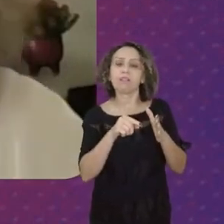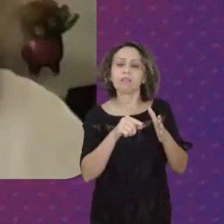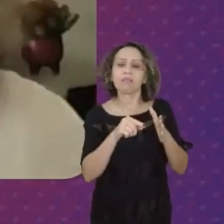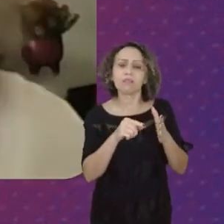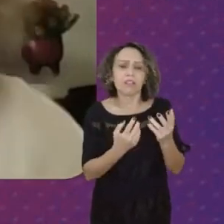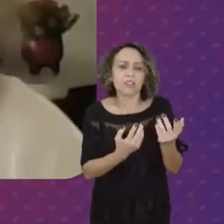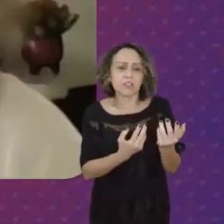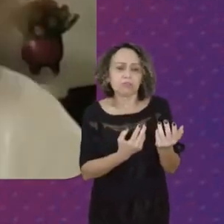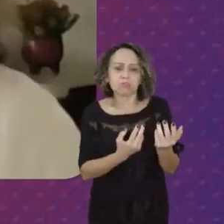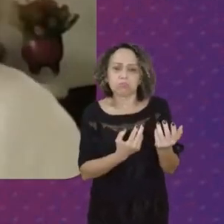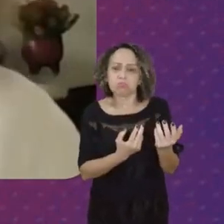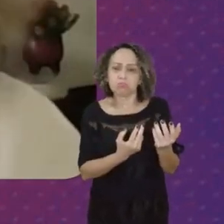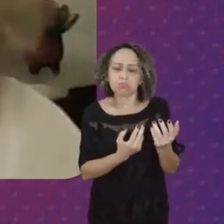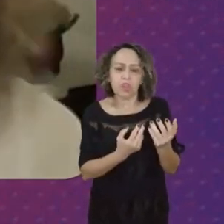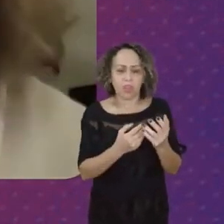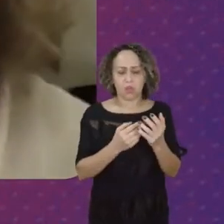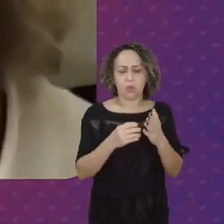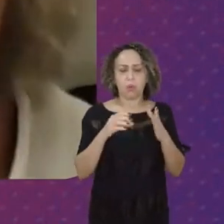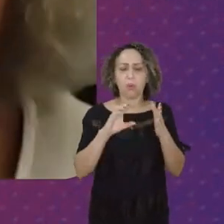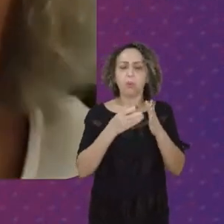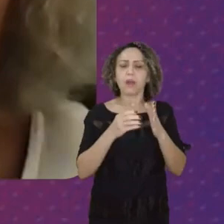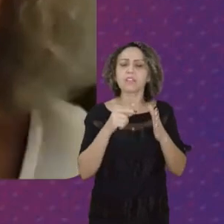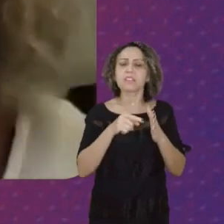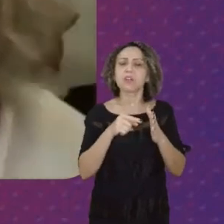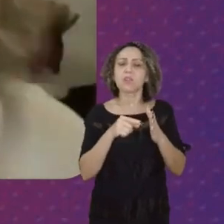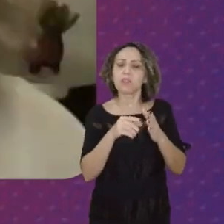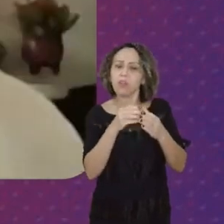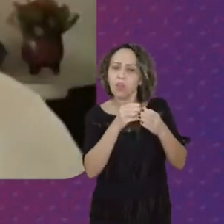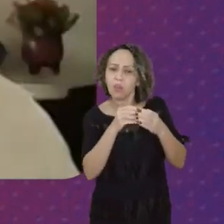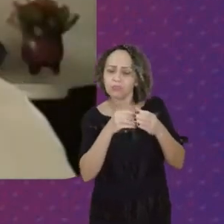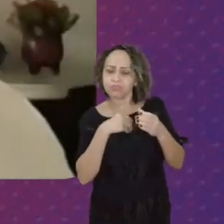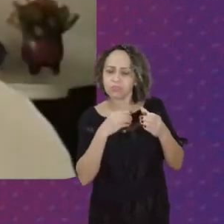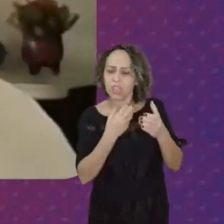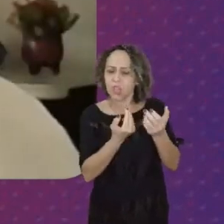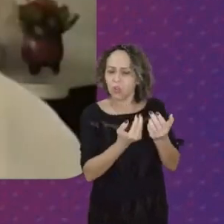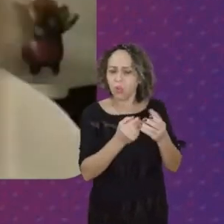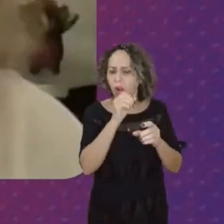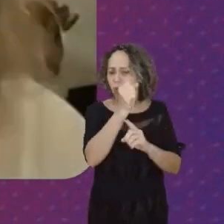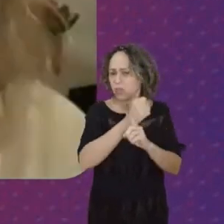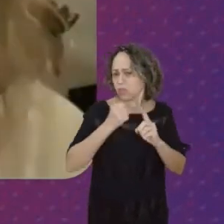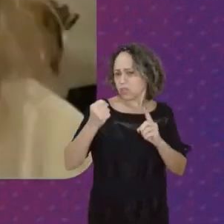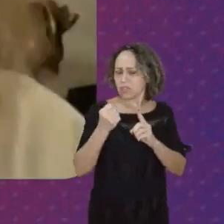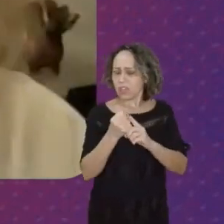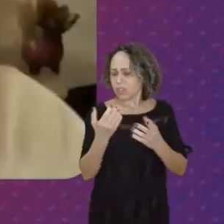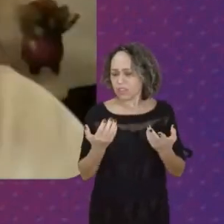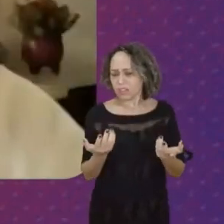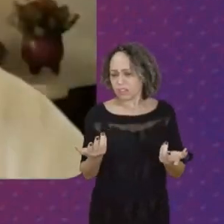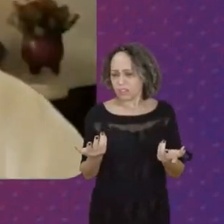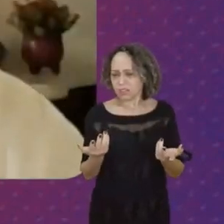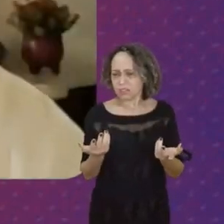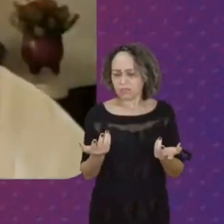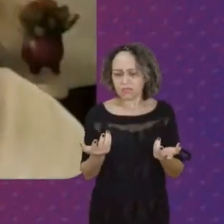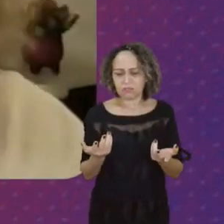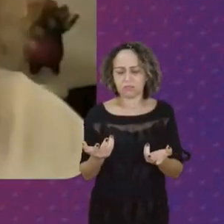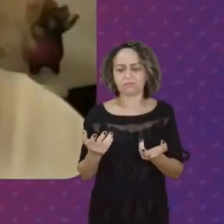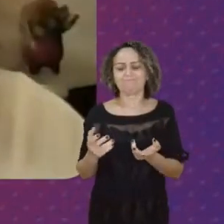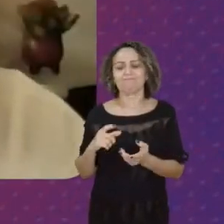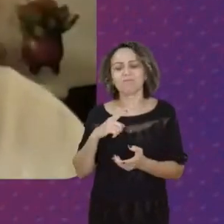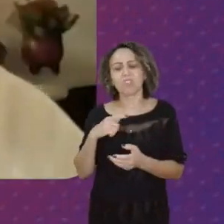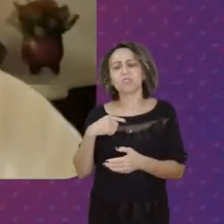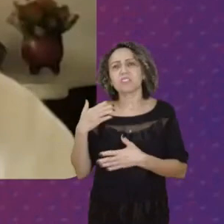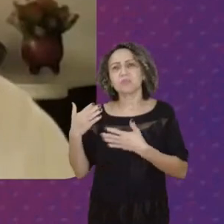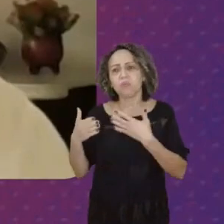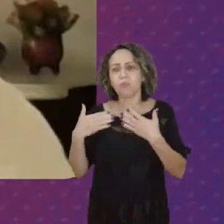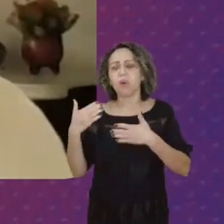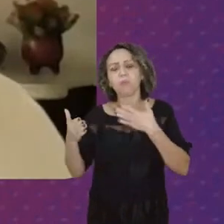o partido não é uma ilha, isso é uma coisa que eu falo em muitas aulas, em muitas conversas, em